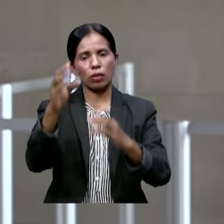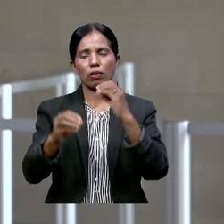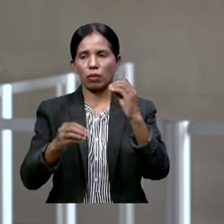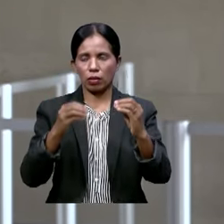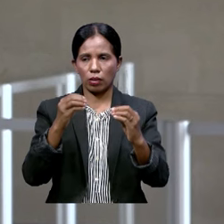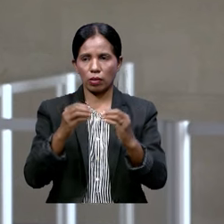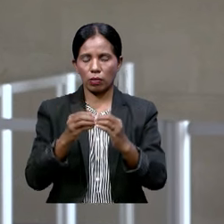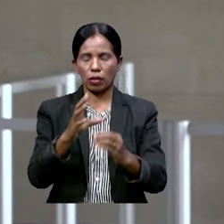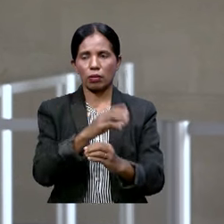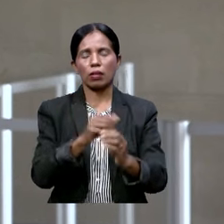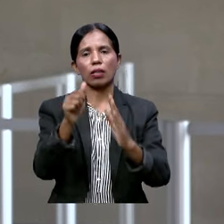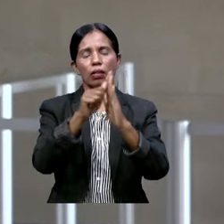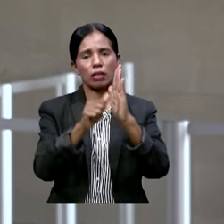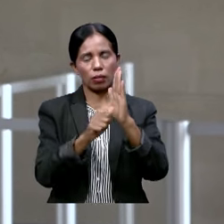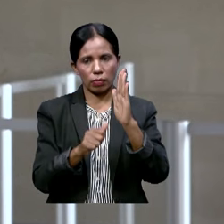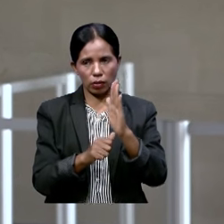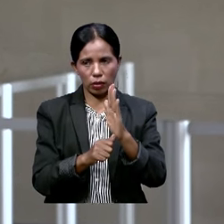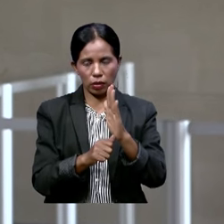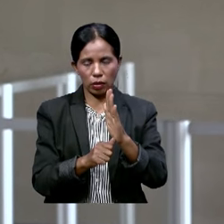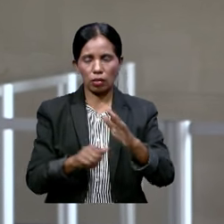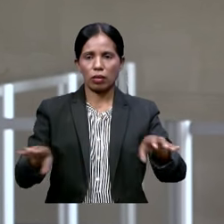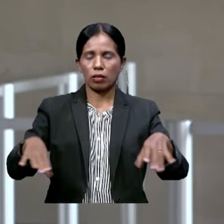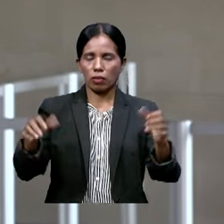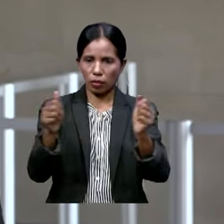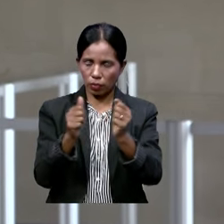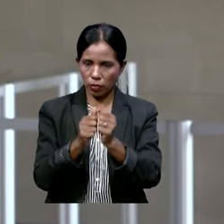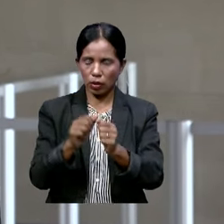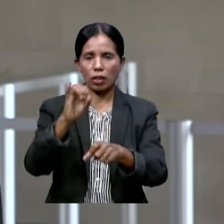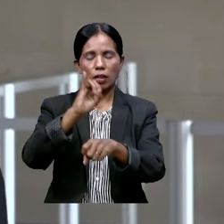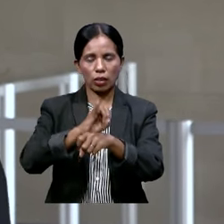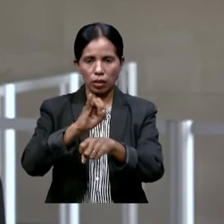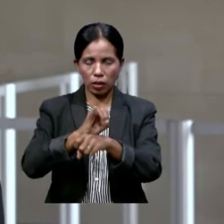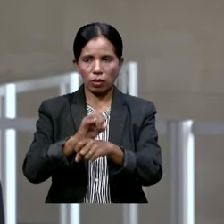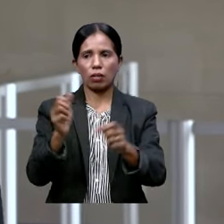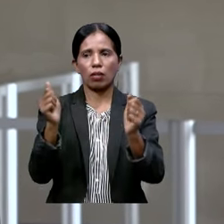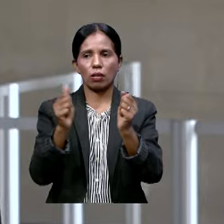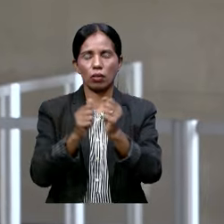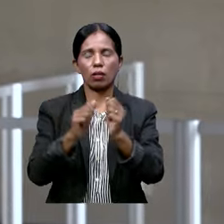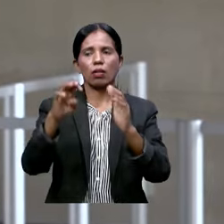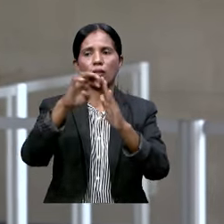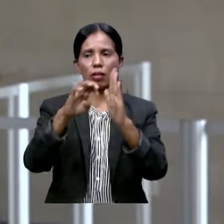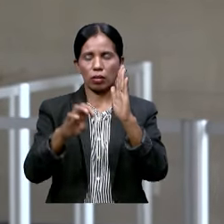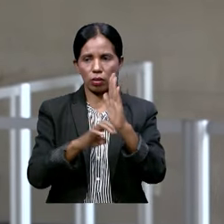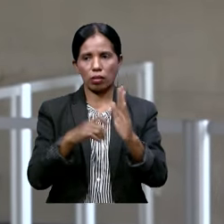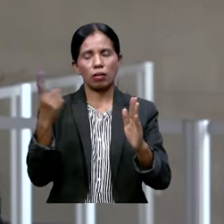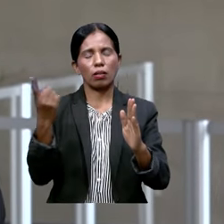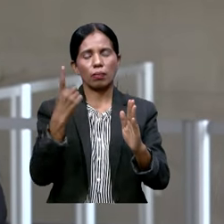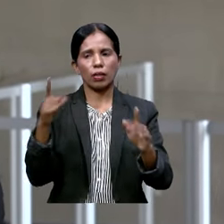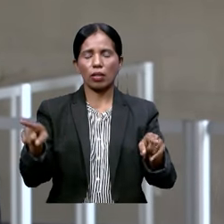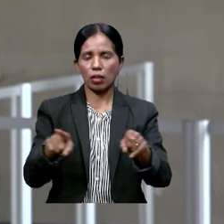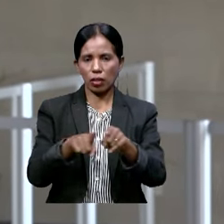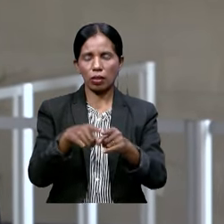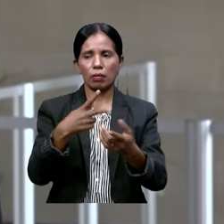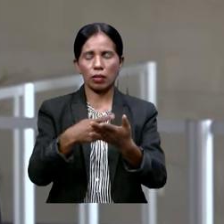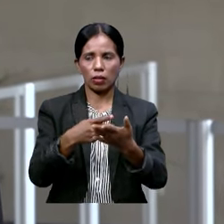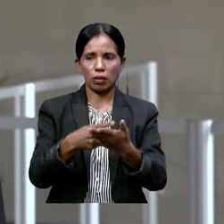os andamentos da colaboração entre a Igreja e o Estado, sempre nos projetos que